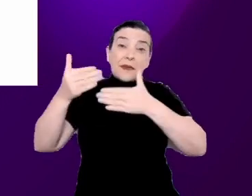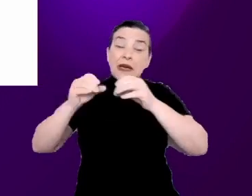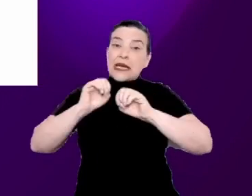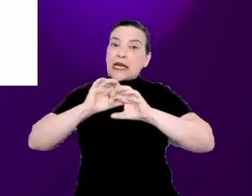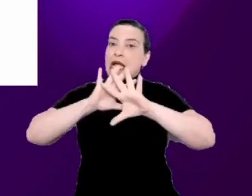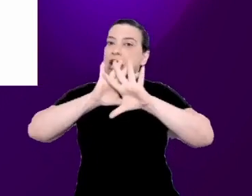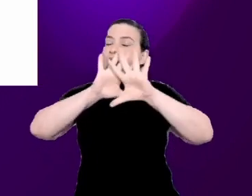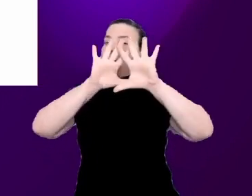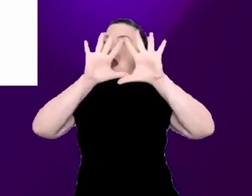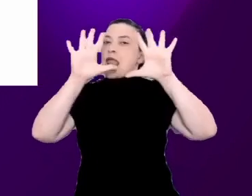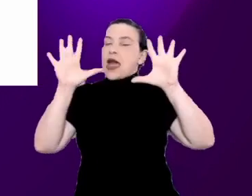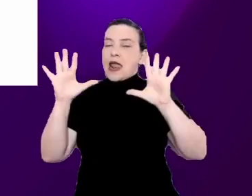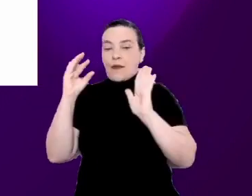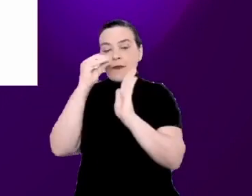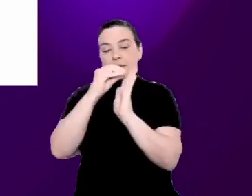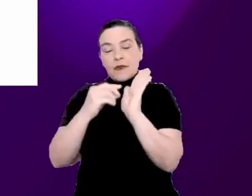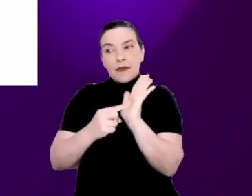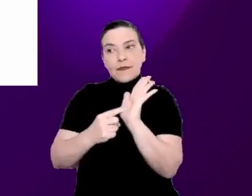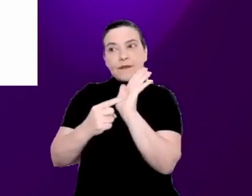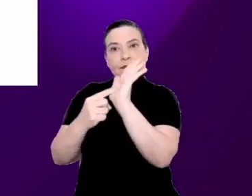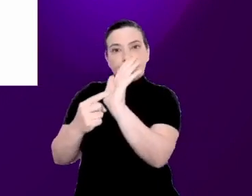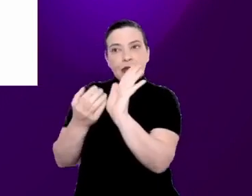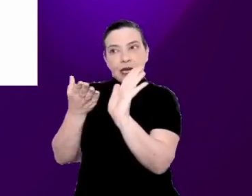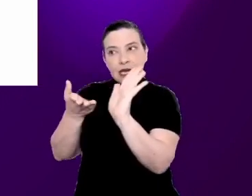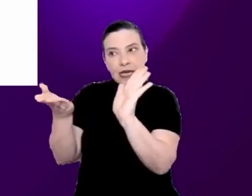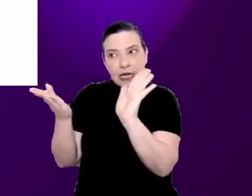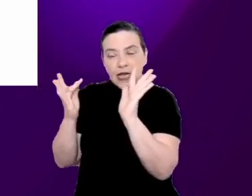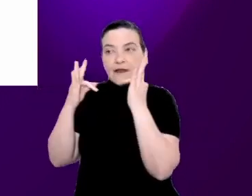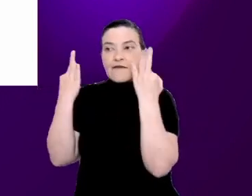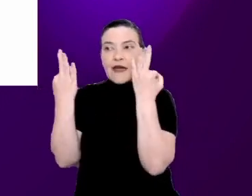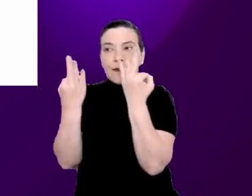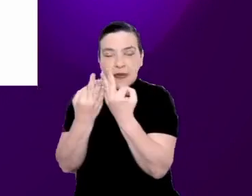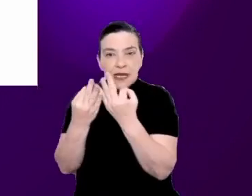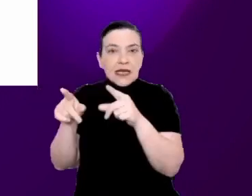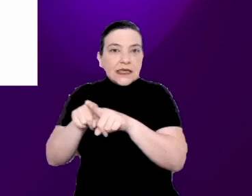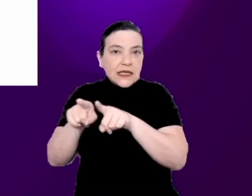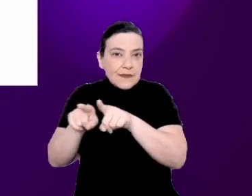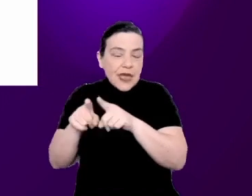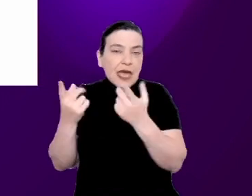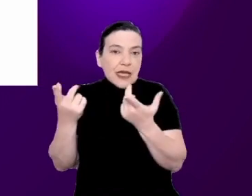assistência ofertada, a clareza do paciente e da família na escolha que é